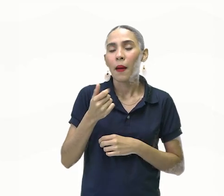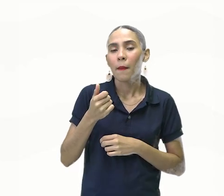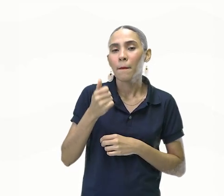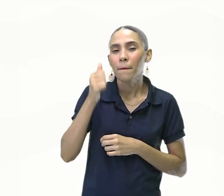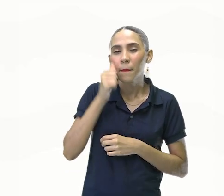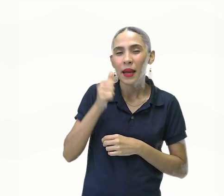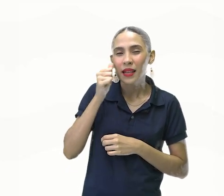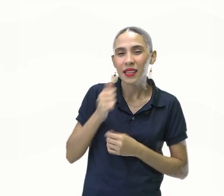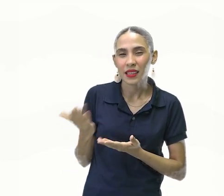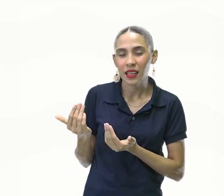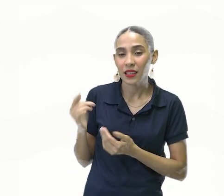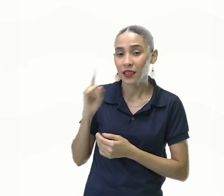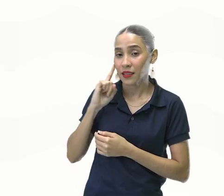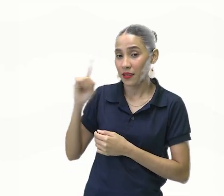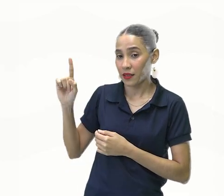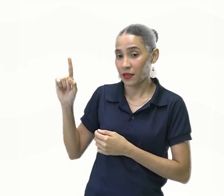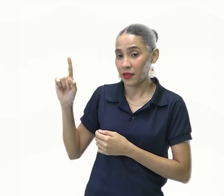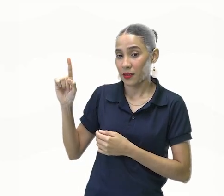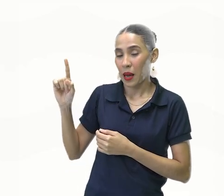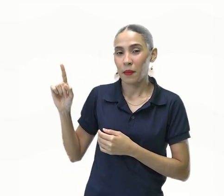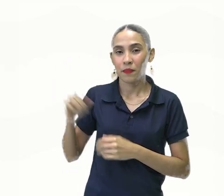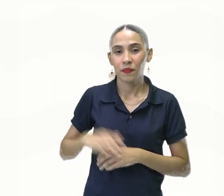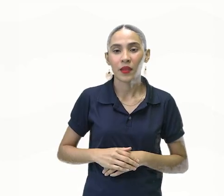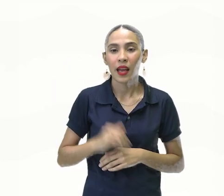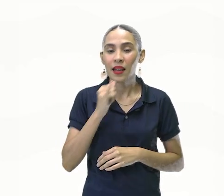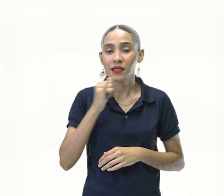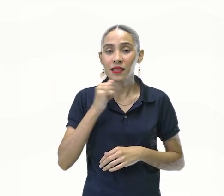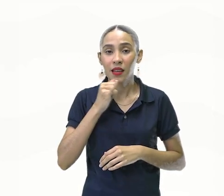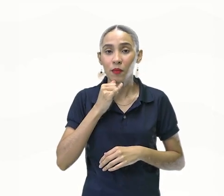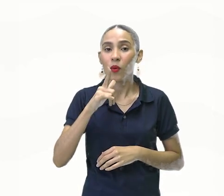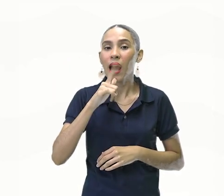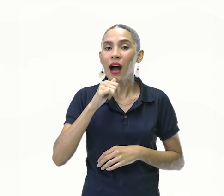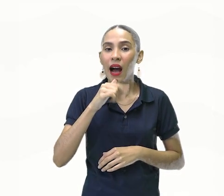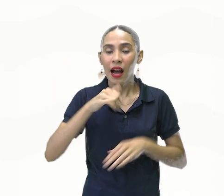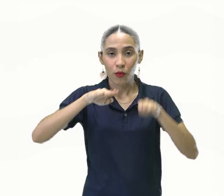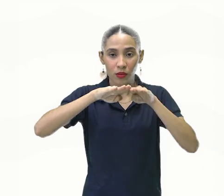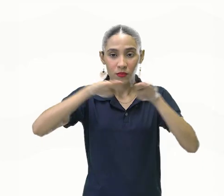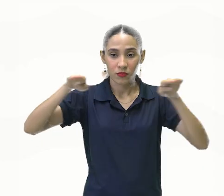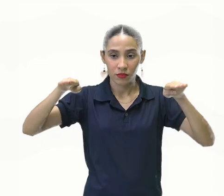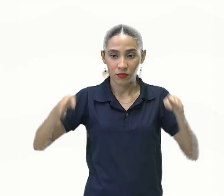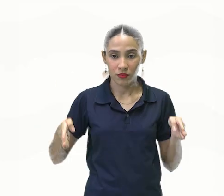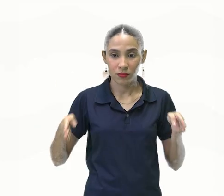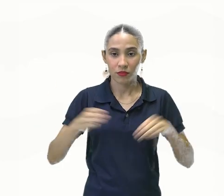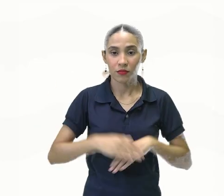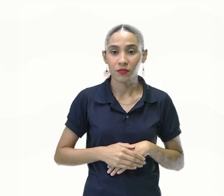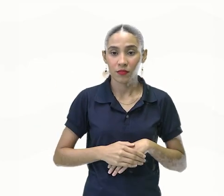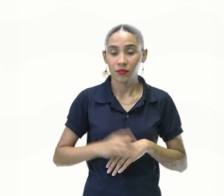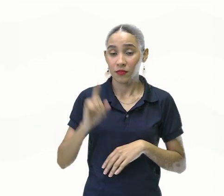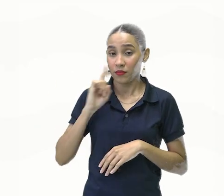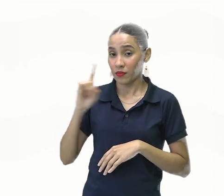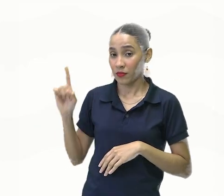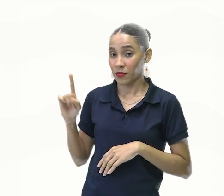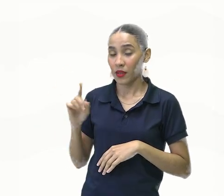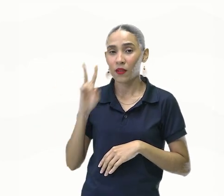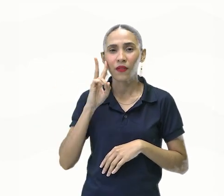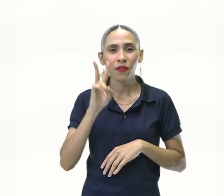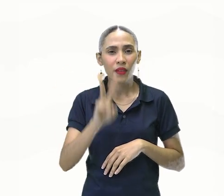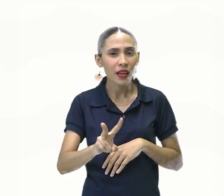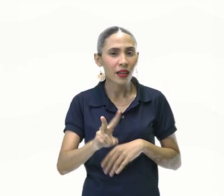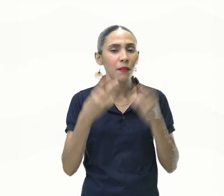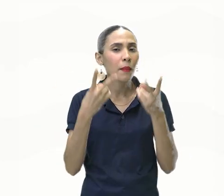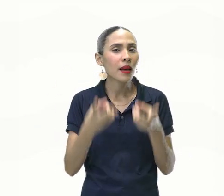aí a Cecília, você percebe o seguinte, ó, uma piscina, a Cecília, você está olhando